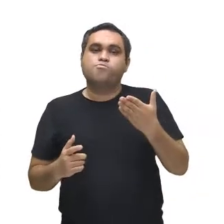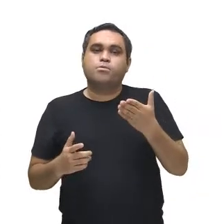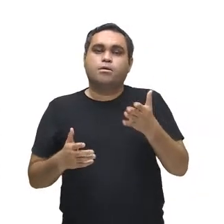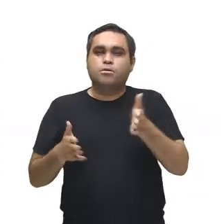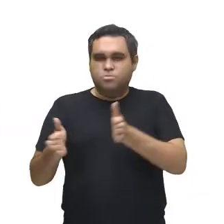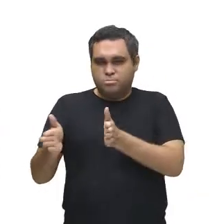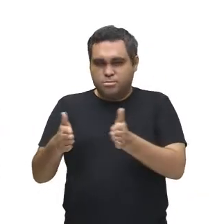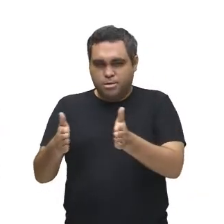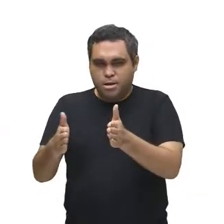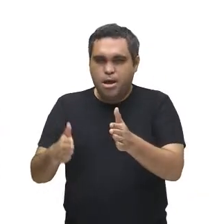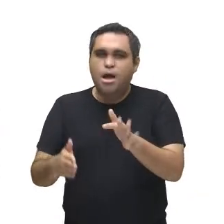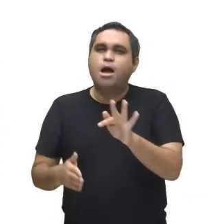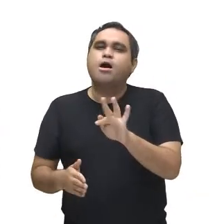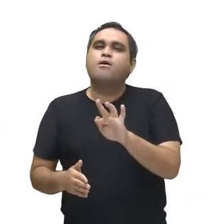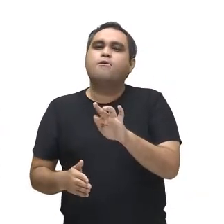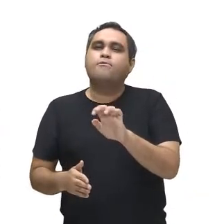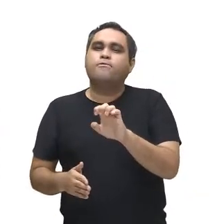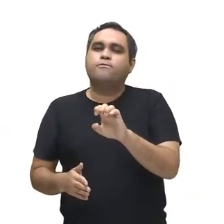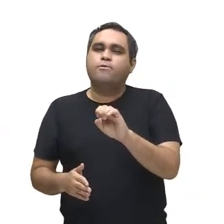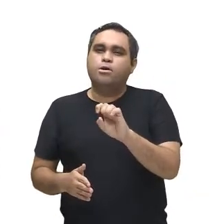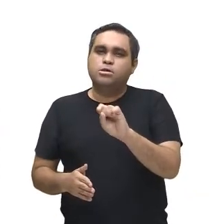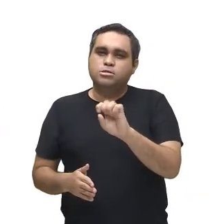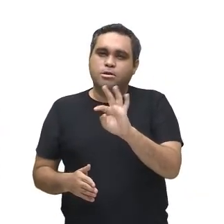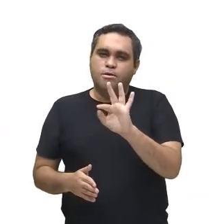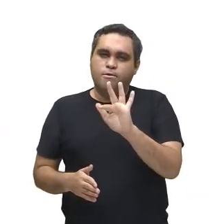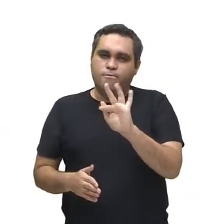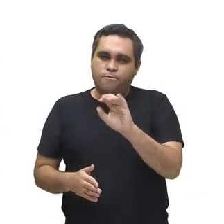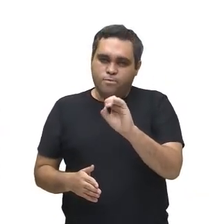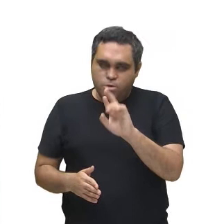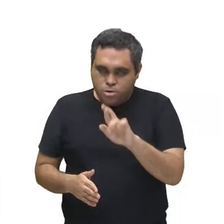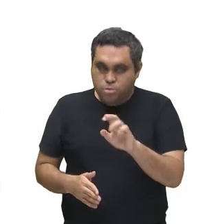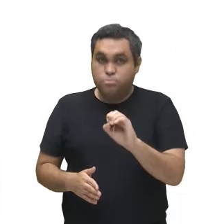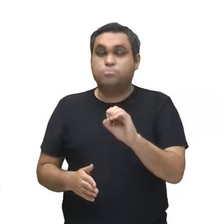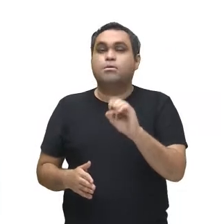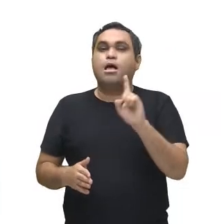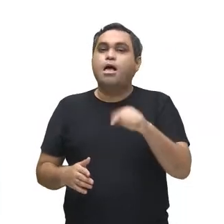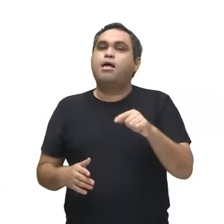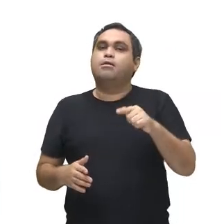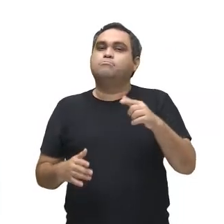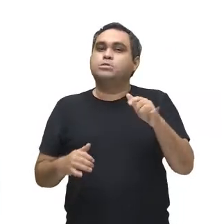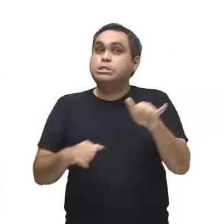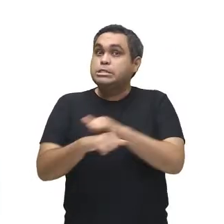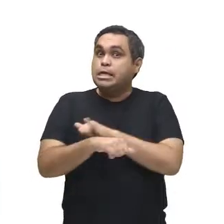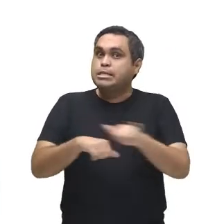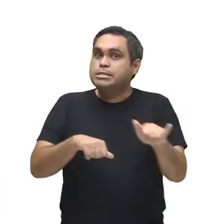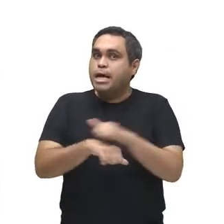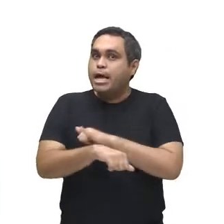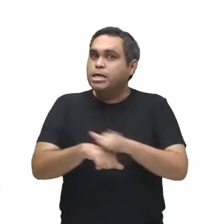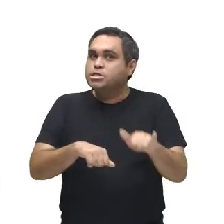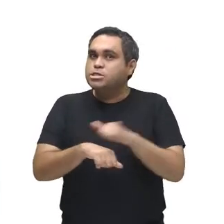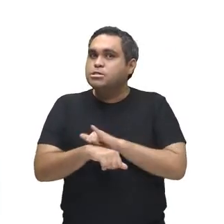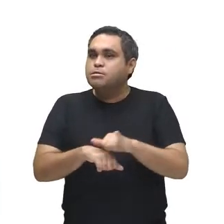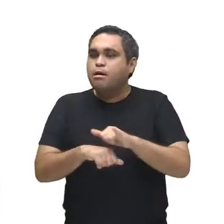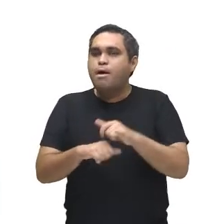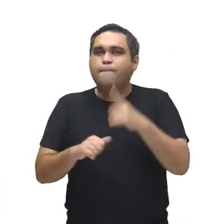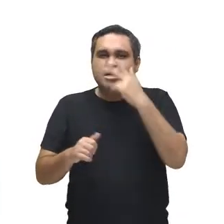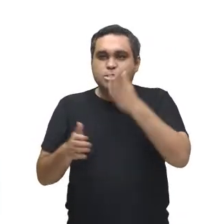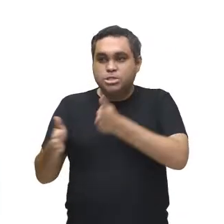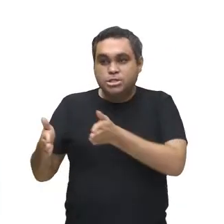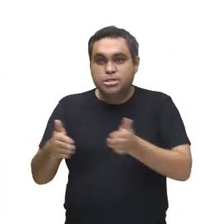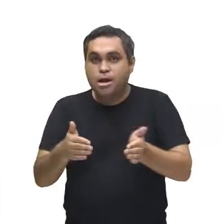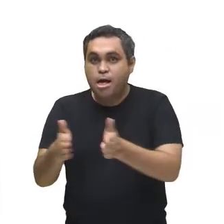e Dardanelos era o ponto estratégico para a expansão imperialista. Para a Alemanha, rota de passagem de estrada de